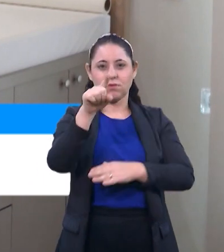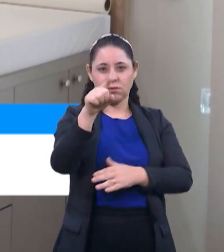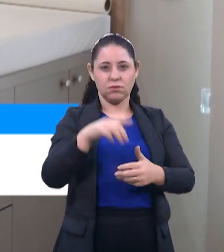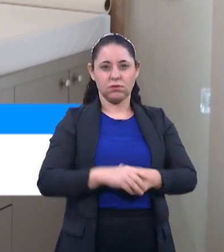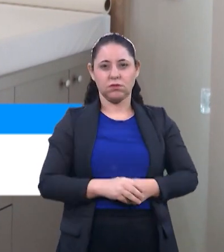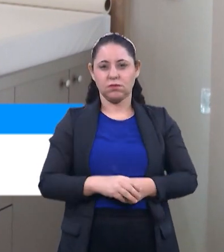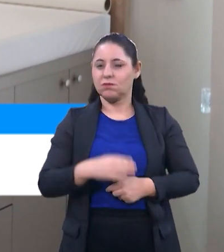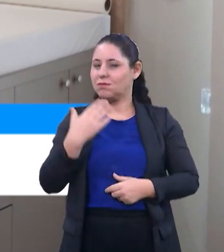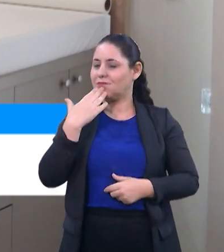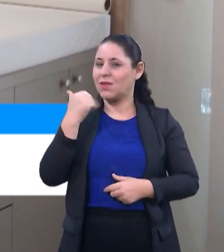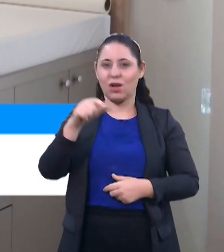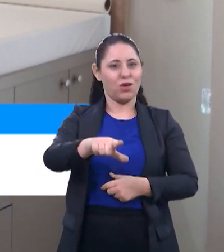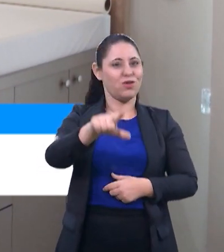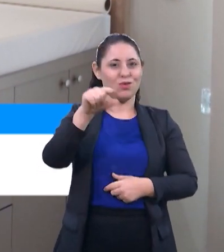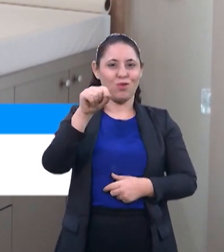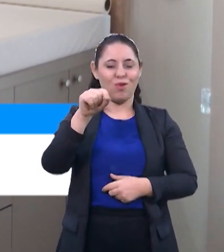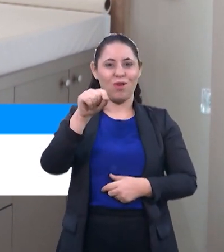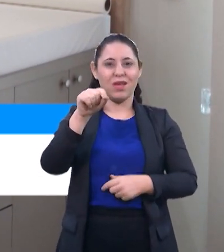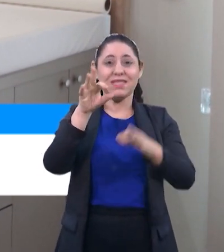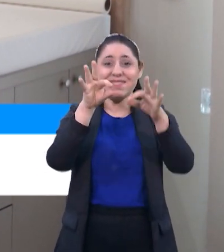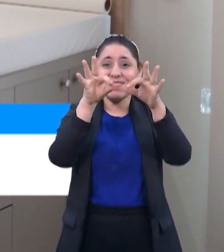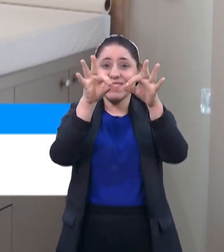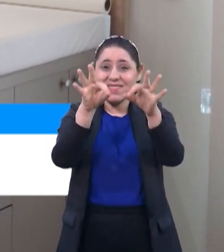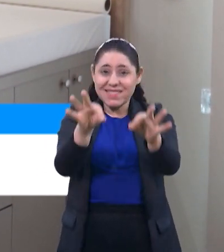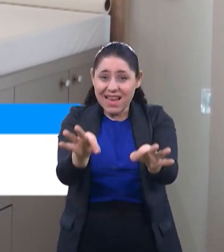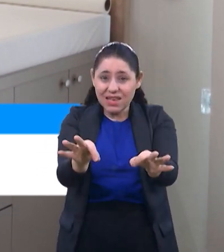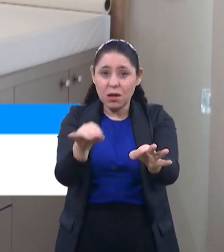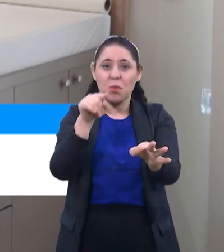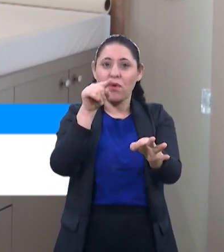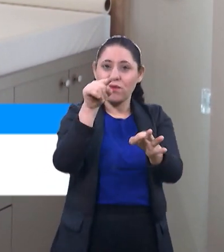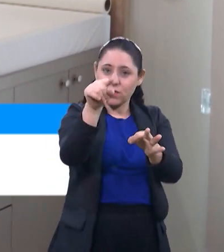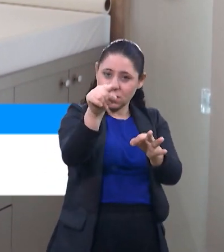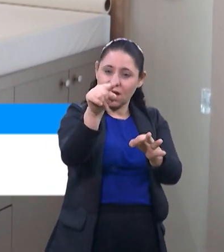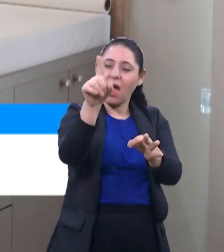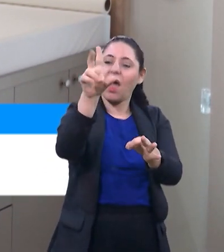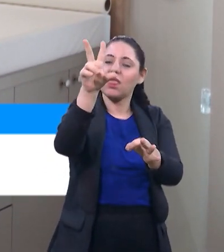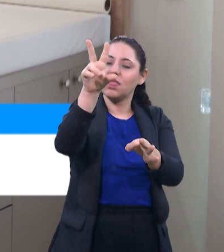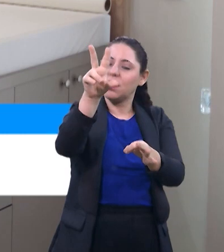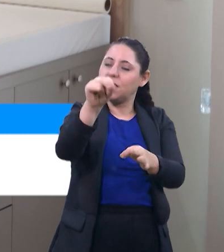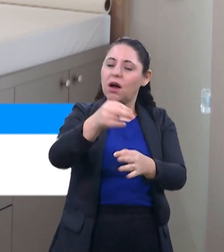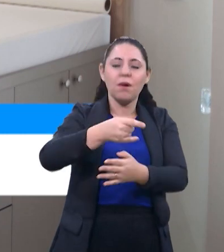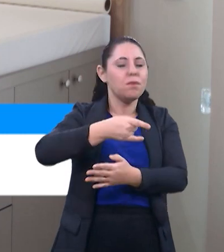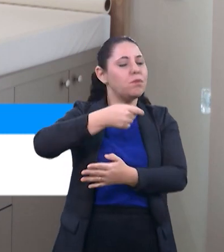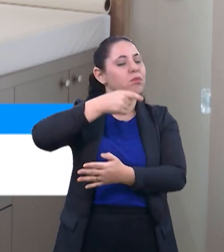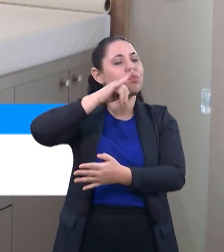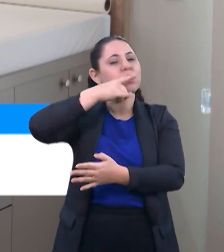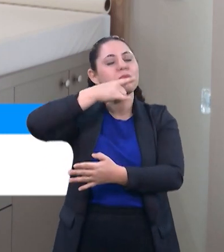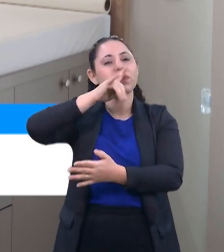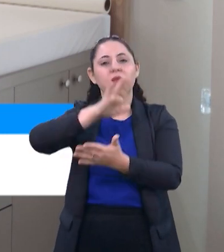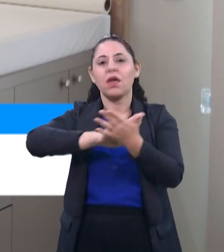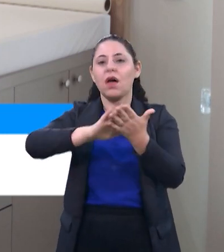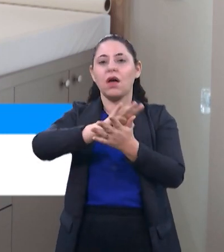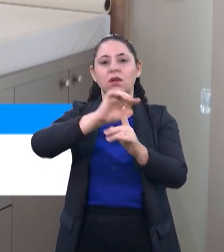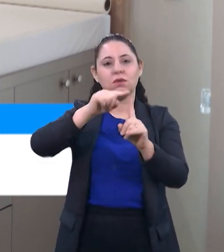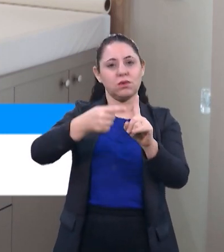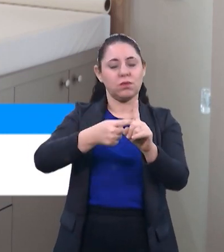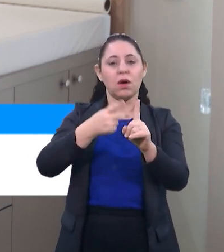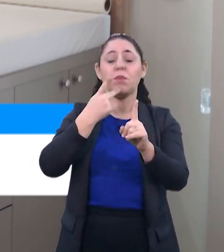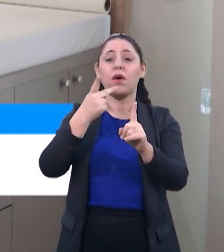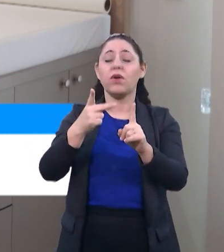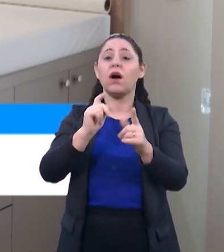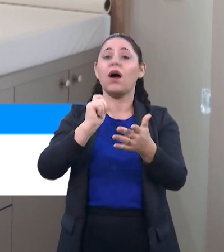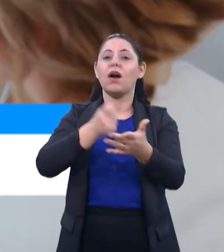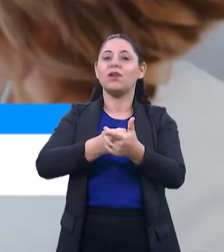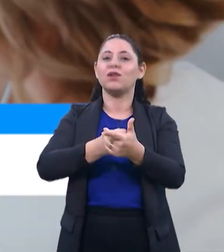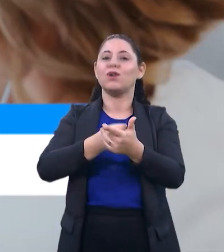para vocês, que a melhor escolha, a escolha mais certa para vocês é não ingerir álcool durante a gestação.